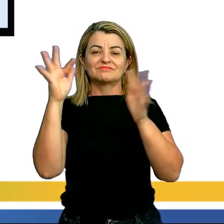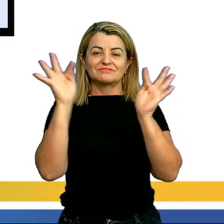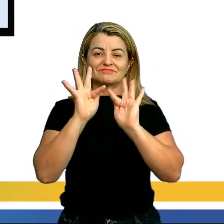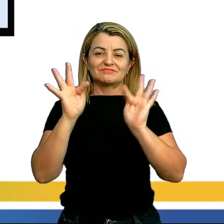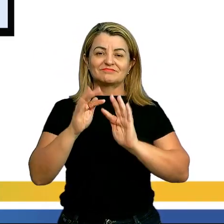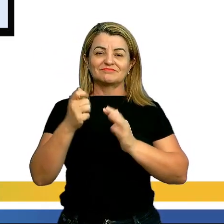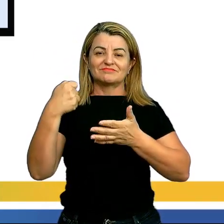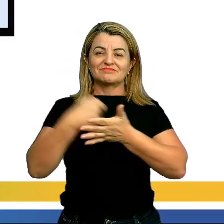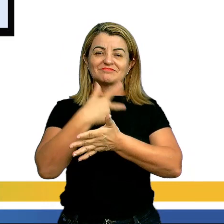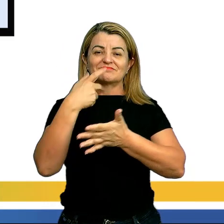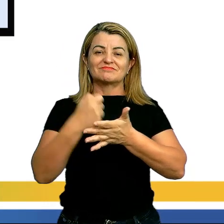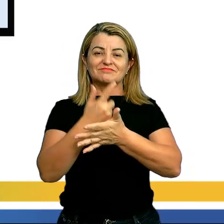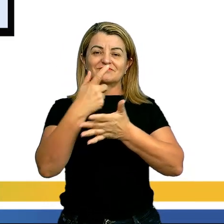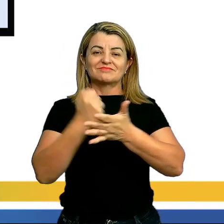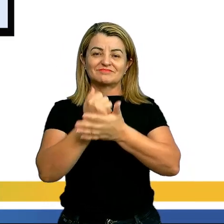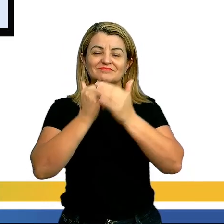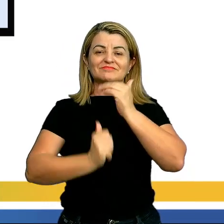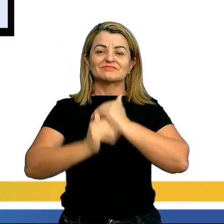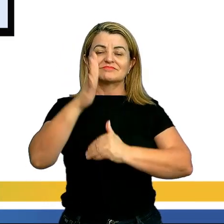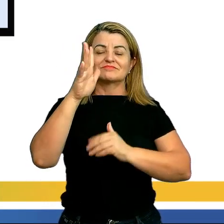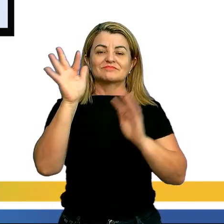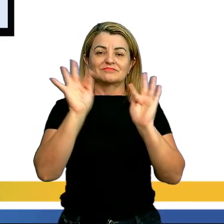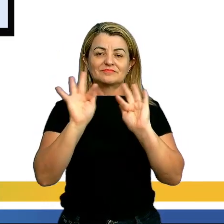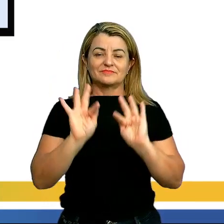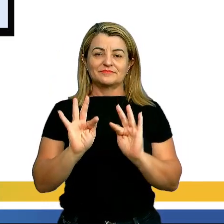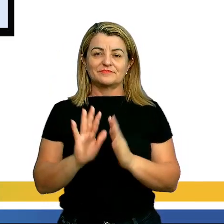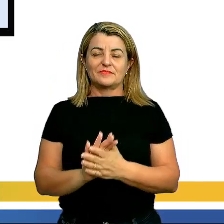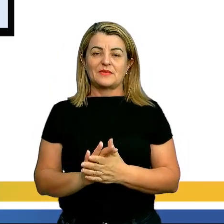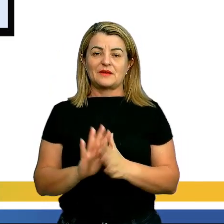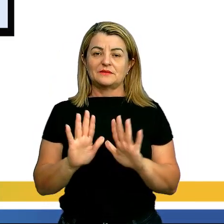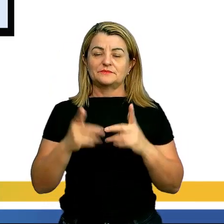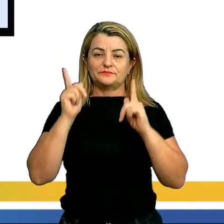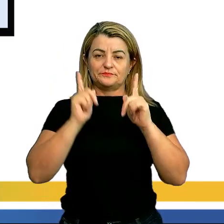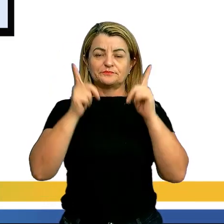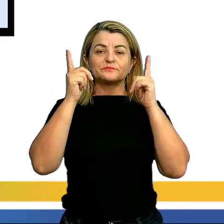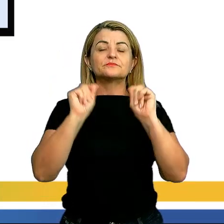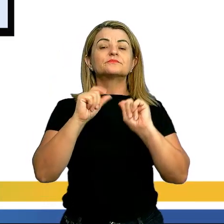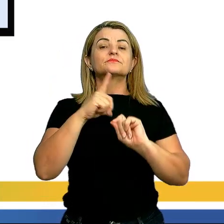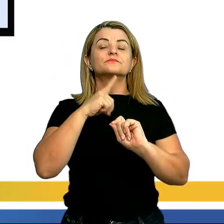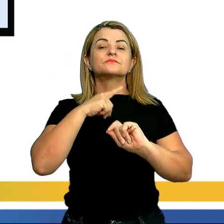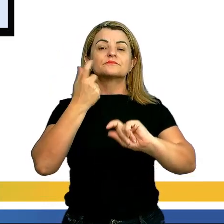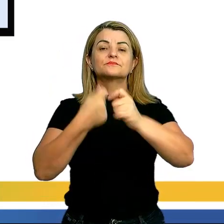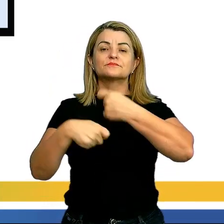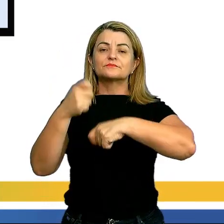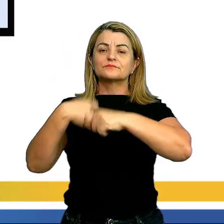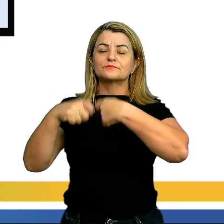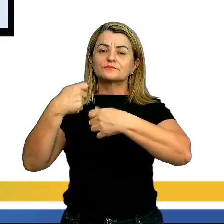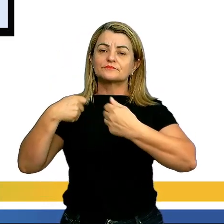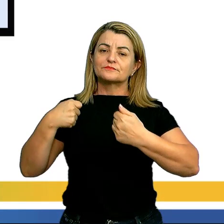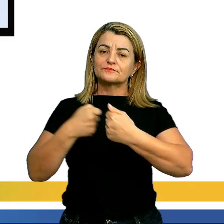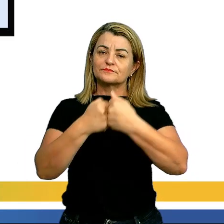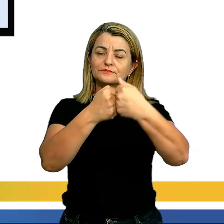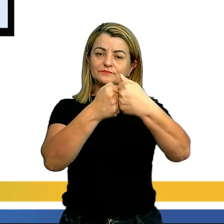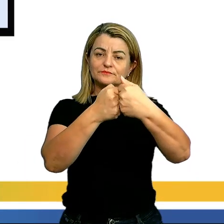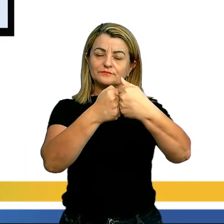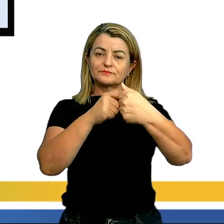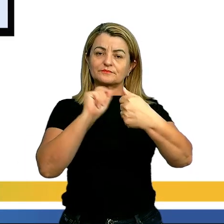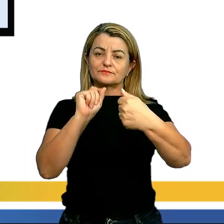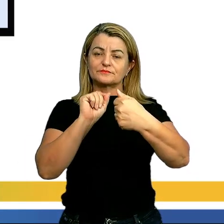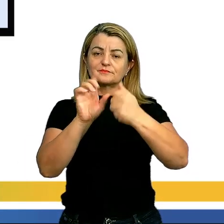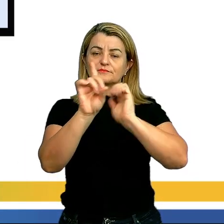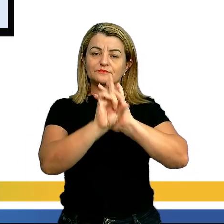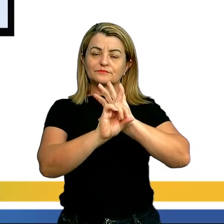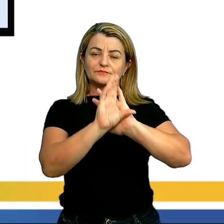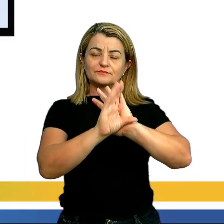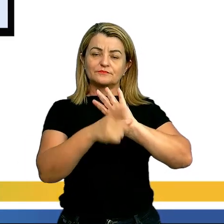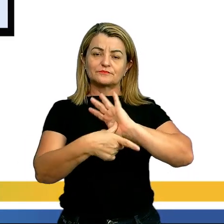mais consumo, mais feliz. E esse milagre econômico que acompanhou, né, essa década